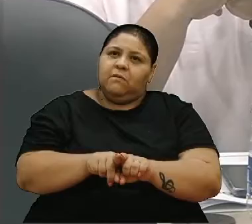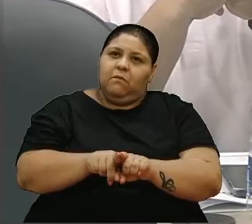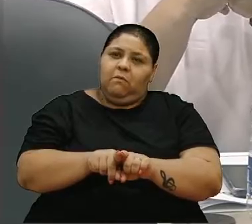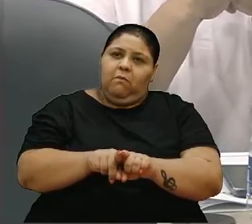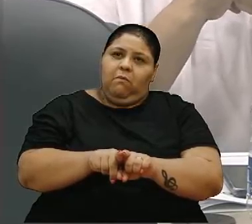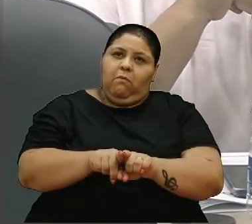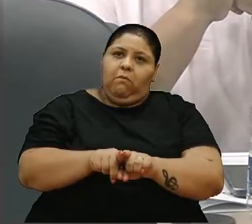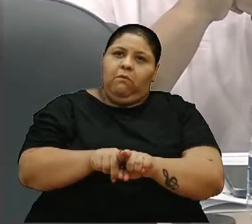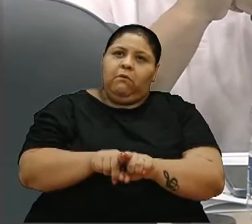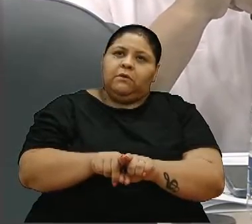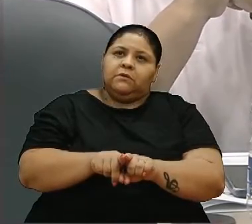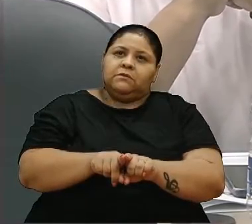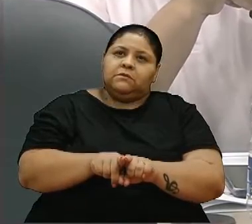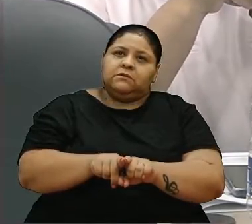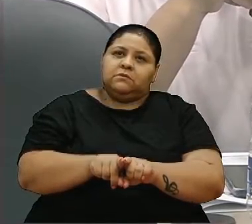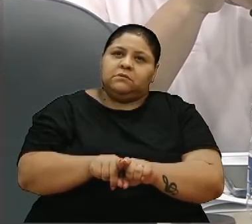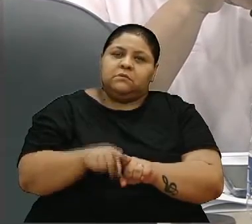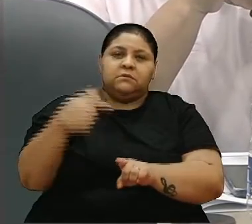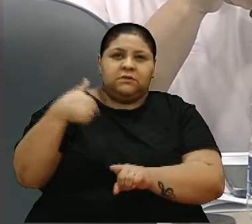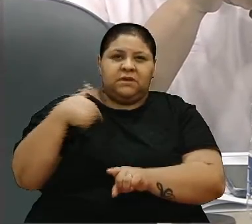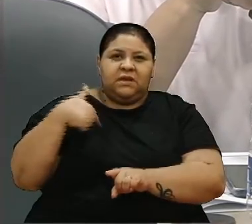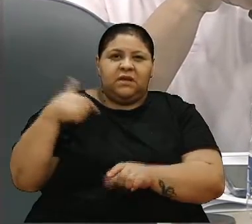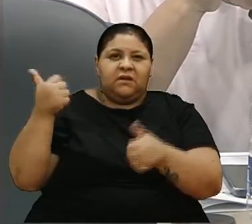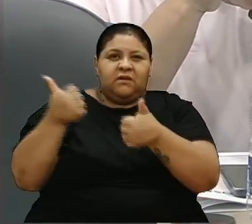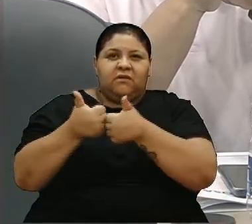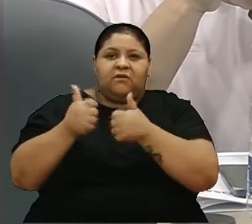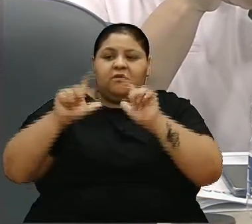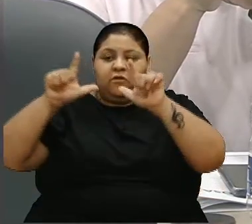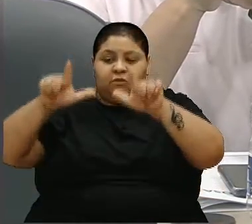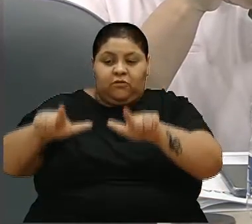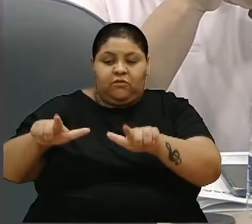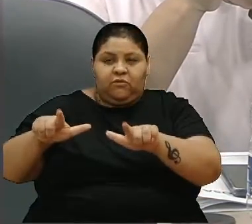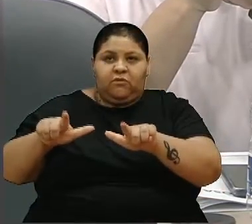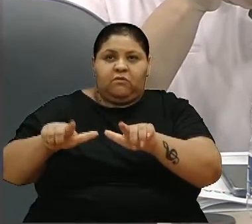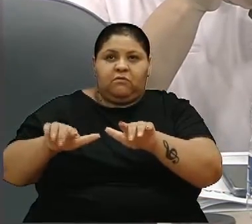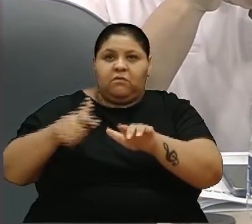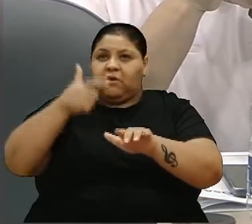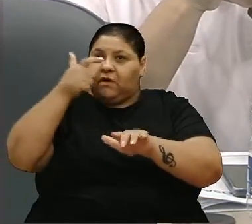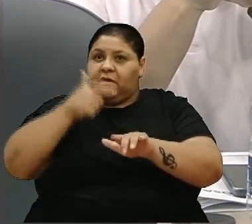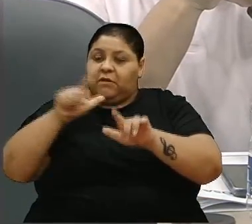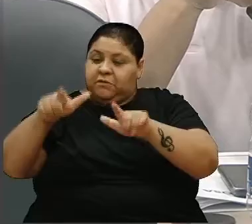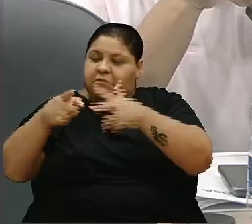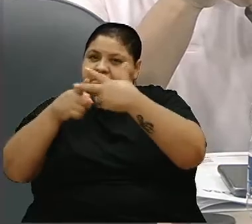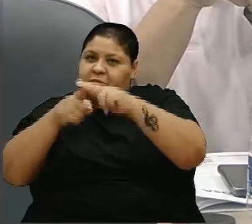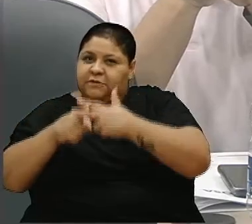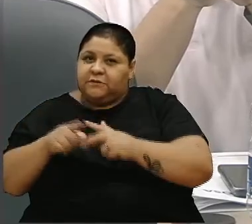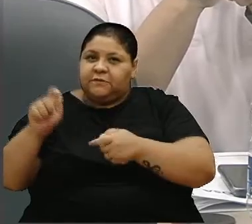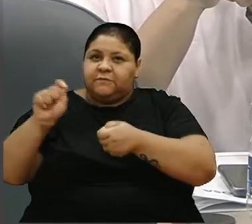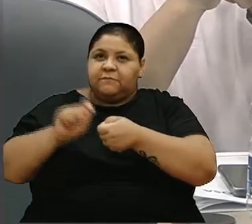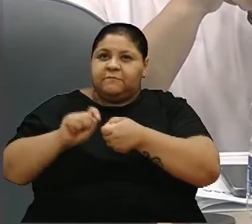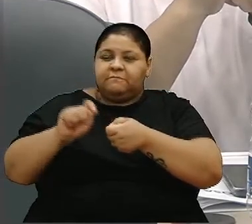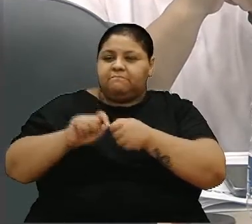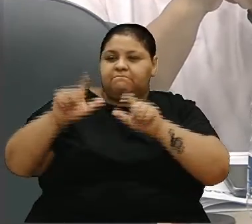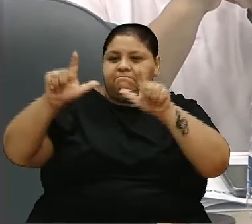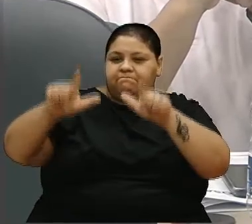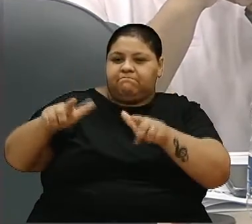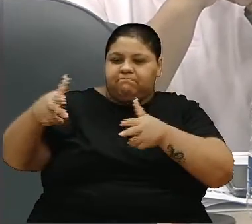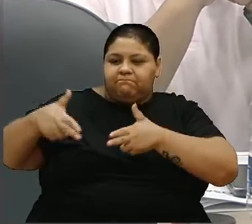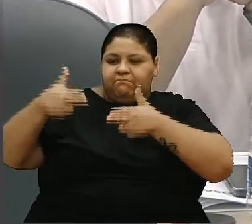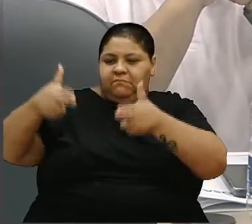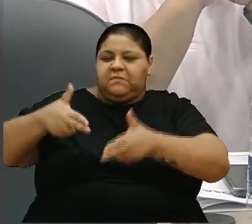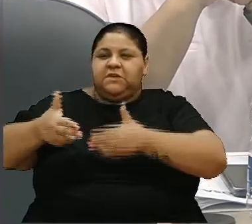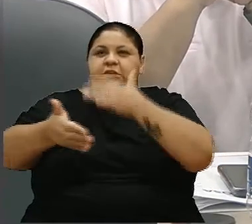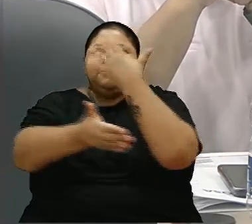Sem precondições. E eu estive lá, o espaço onde talvez nós vamos ter que fazer o reparo, eles fizeram uma estação de trem de